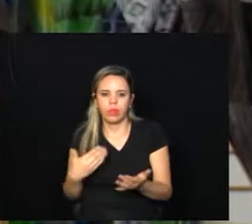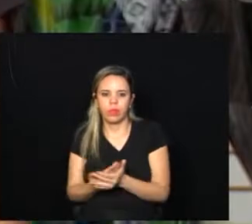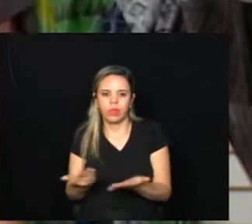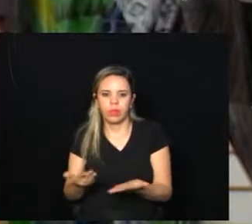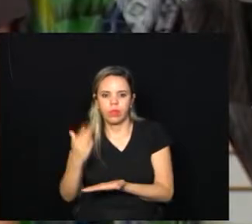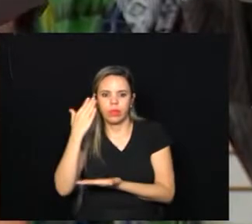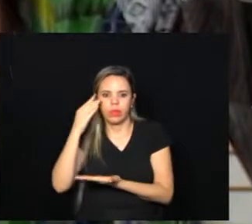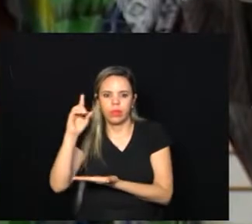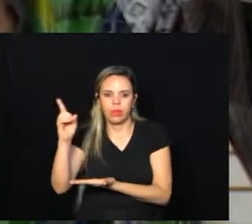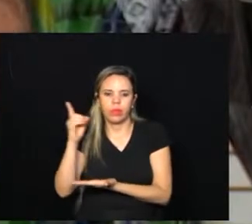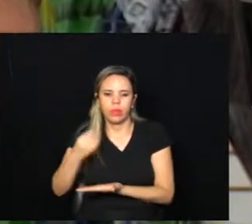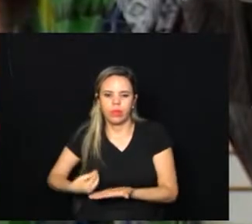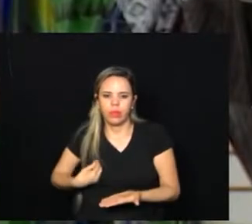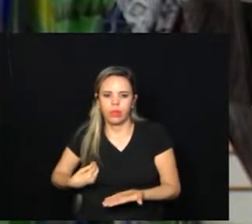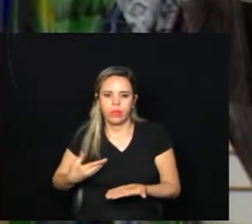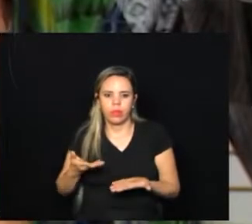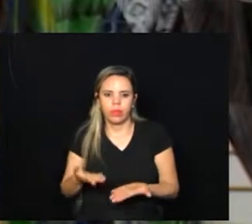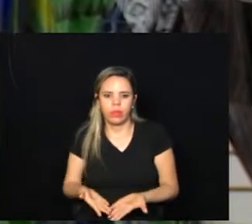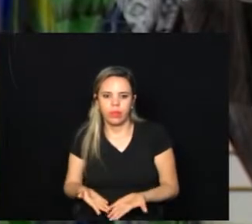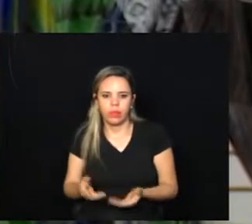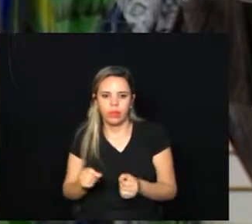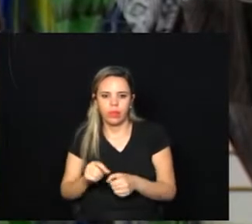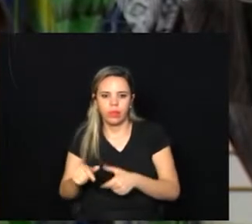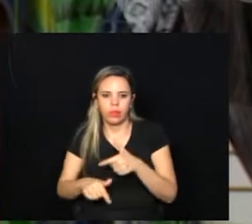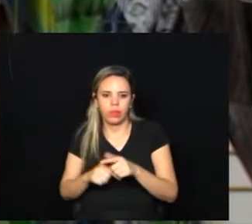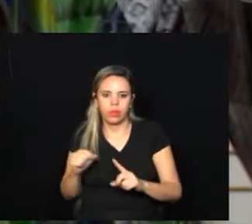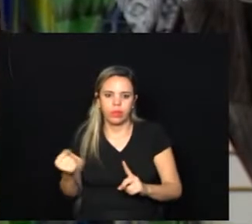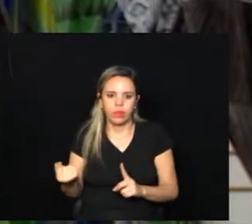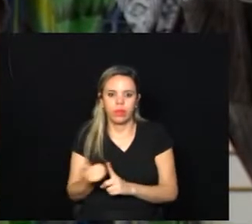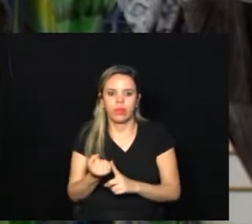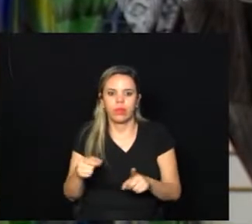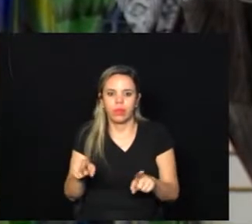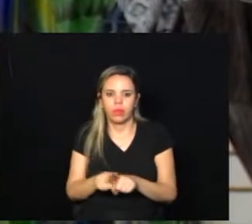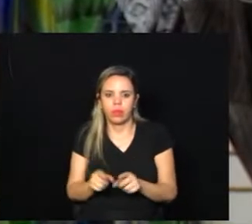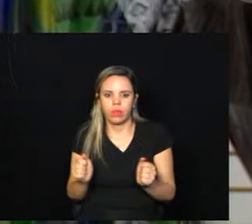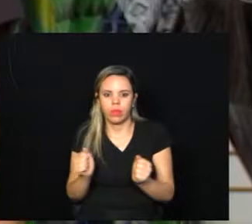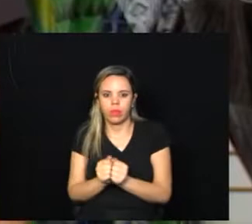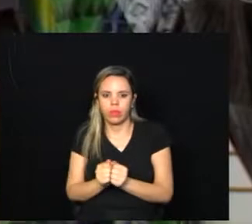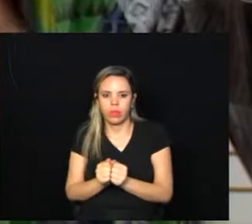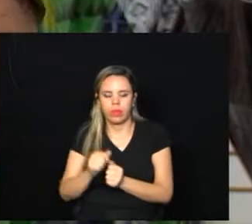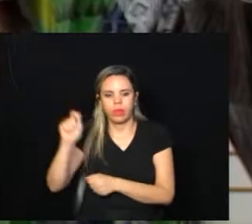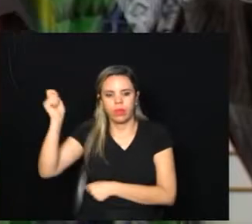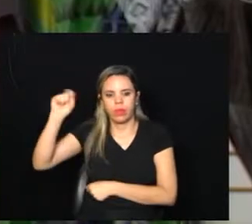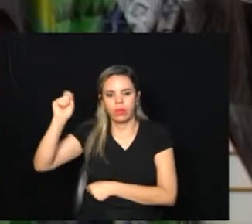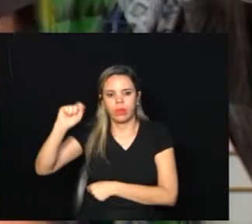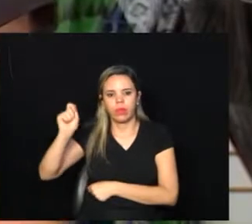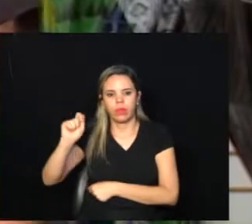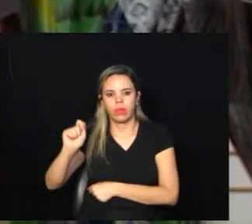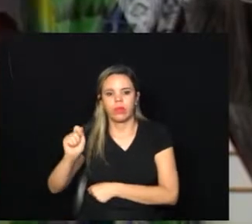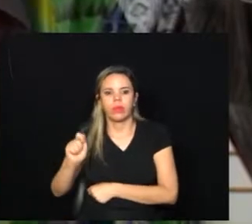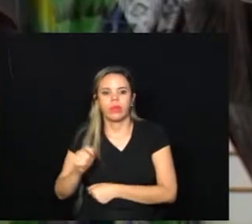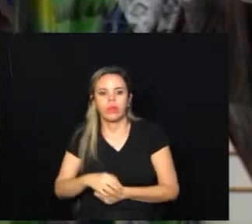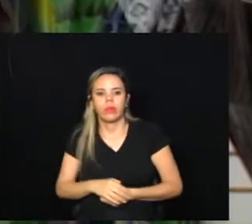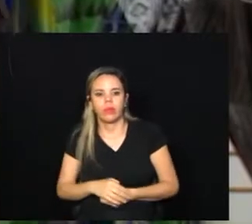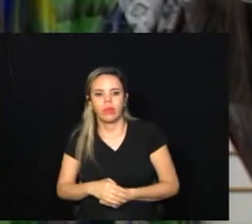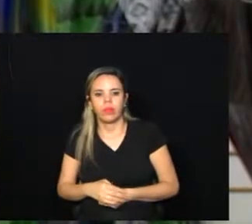graças a Deus, estamos aí. E a gente faz os trabalhos sociais também, né? Junto com o pipa, que uma coisa puxa a outra,